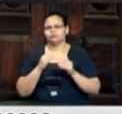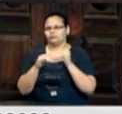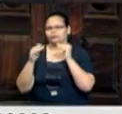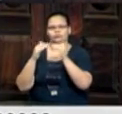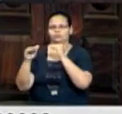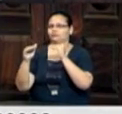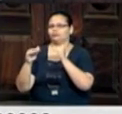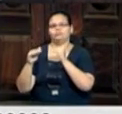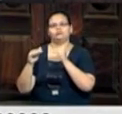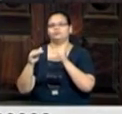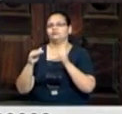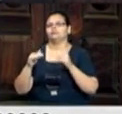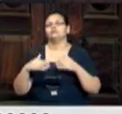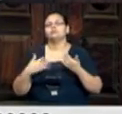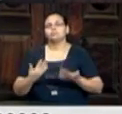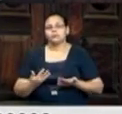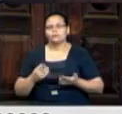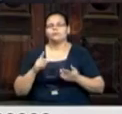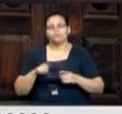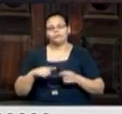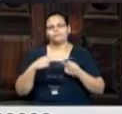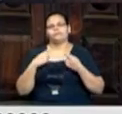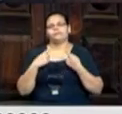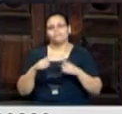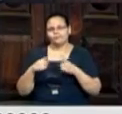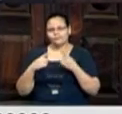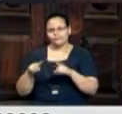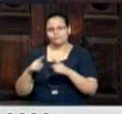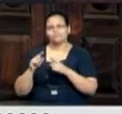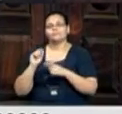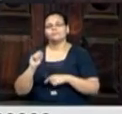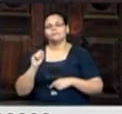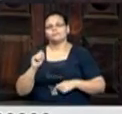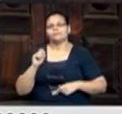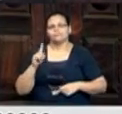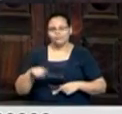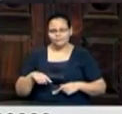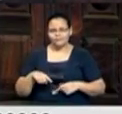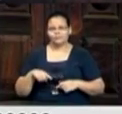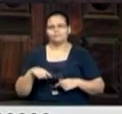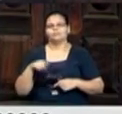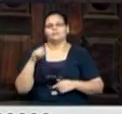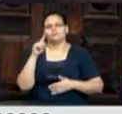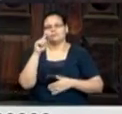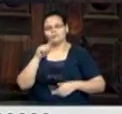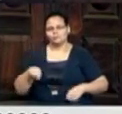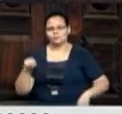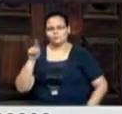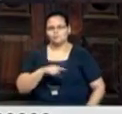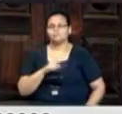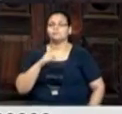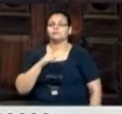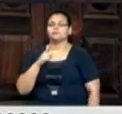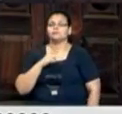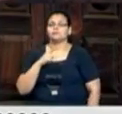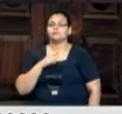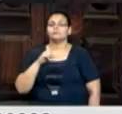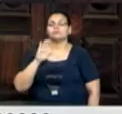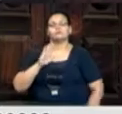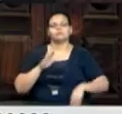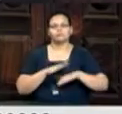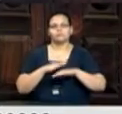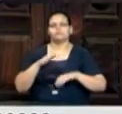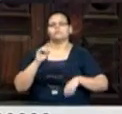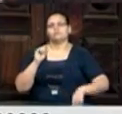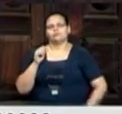de extinguir, quase que de eliminar aquilo que existe de mais saudável